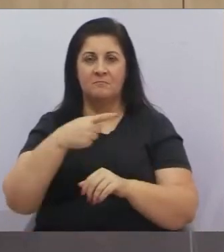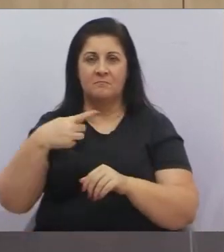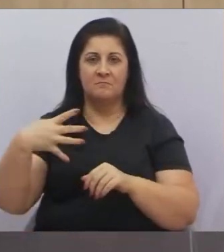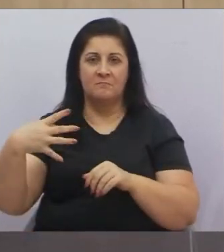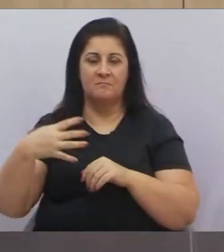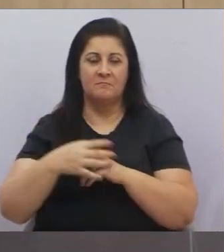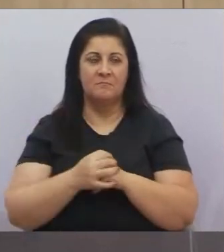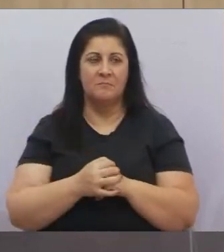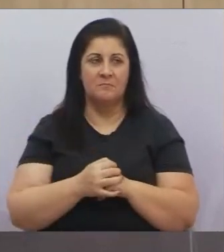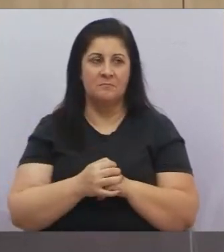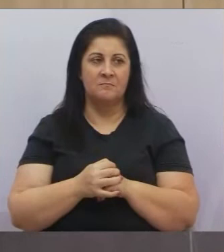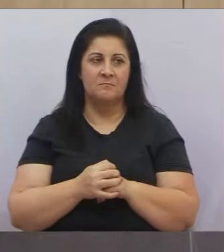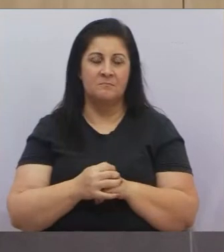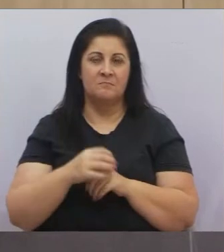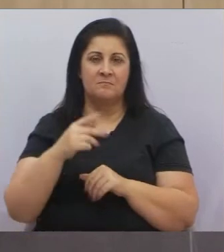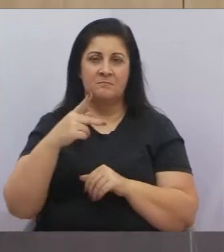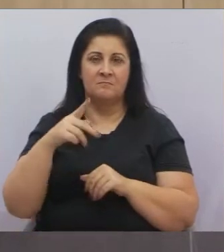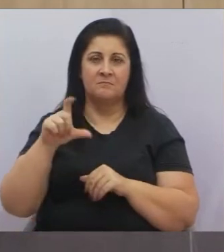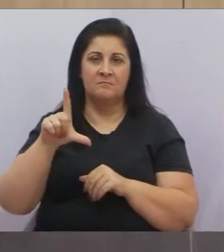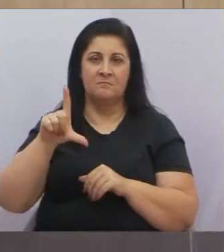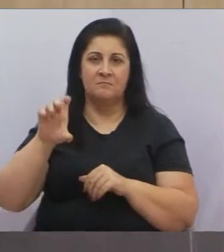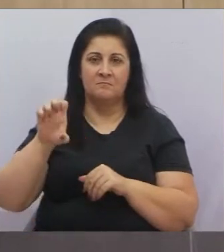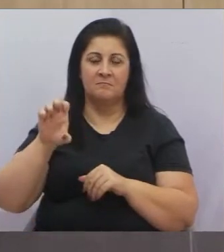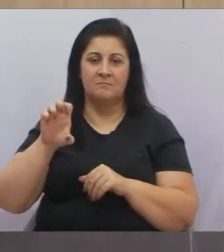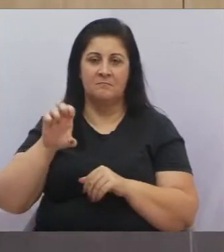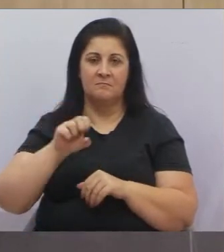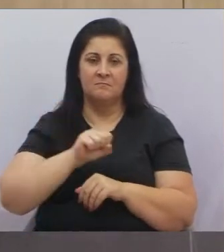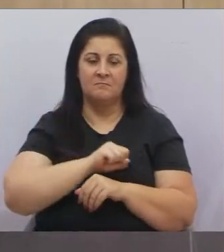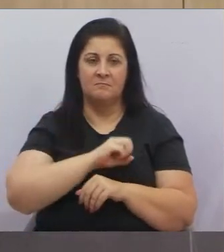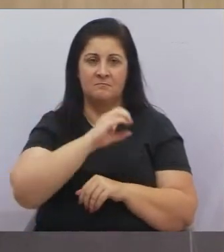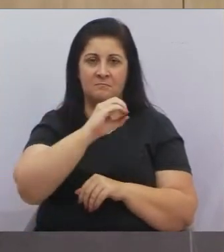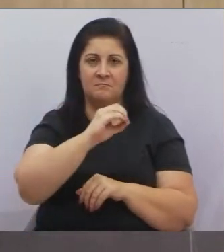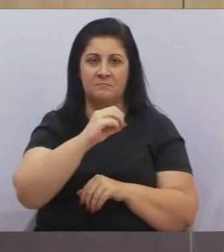2021, PLE número